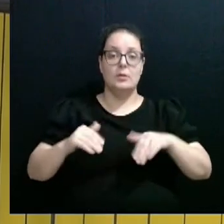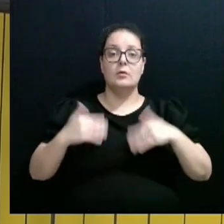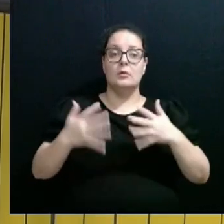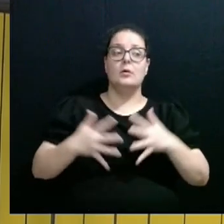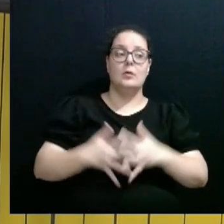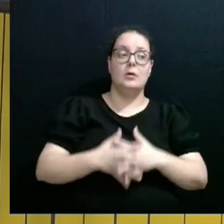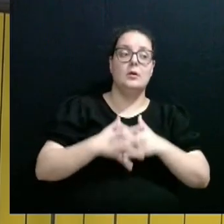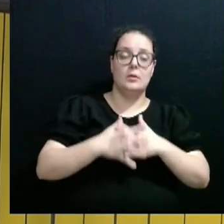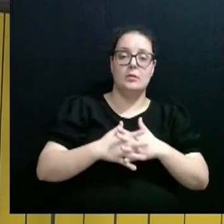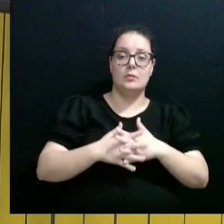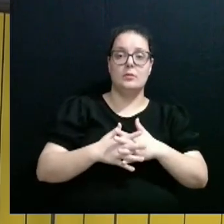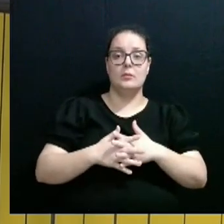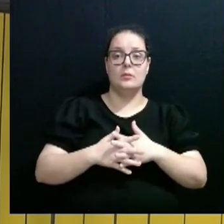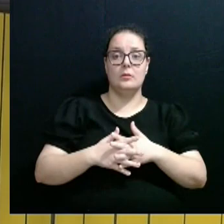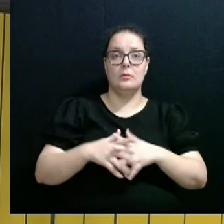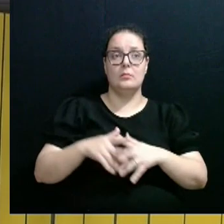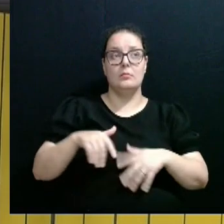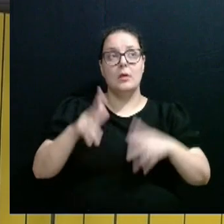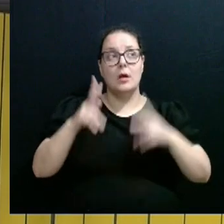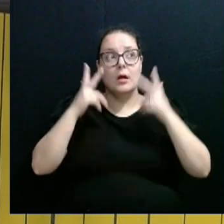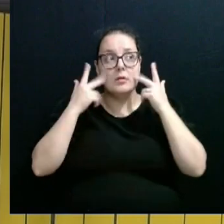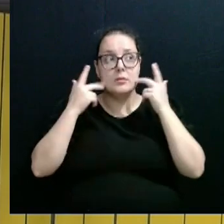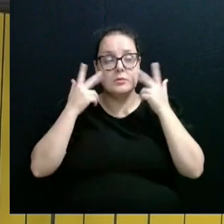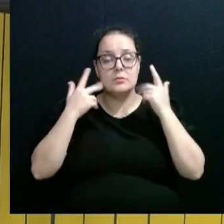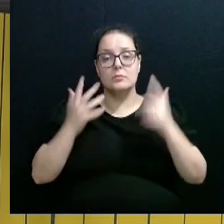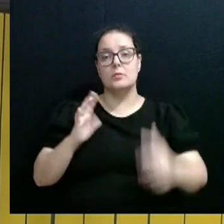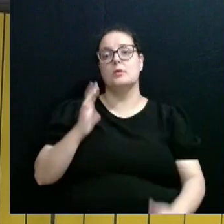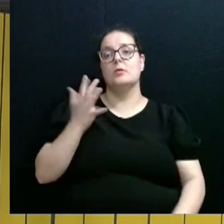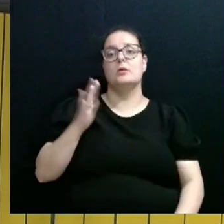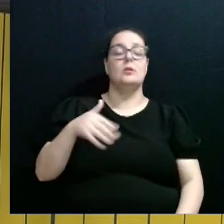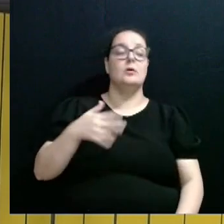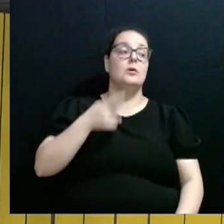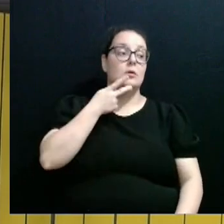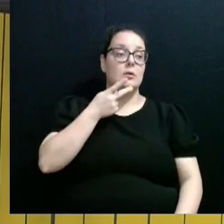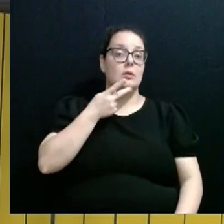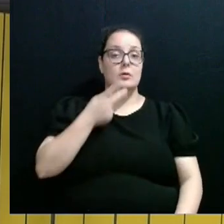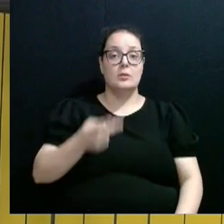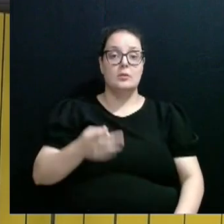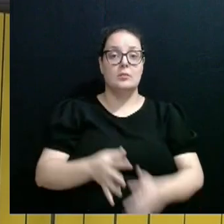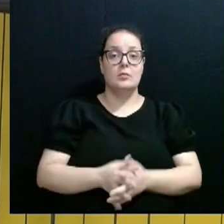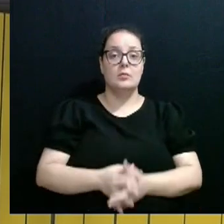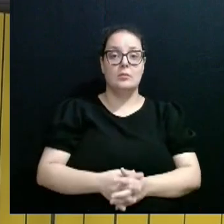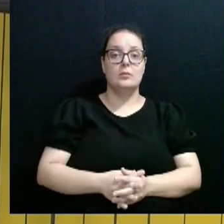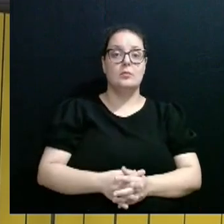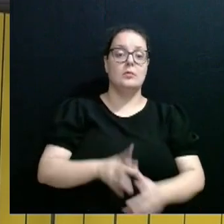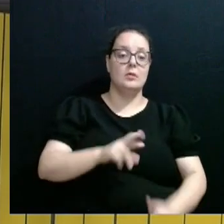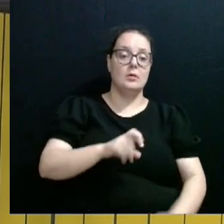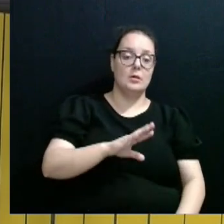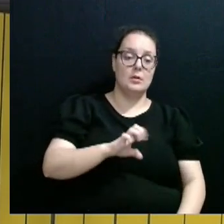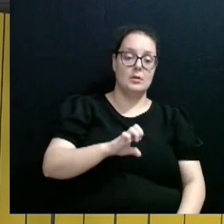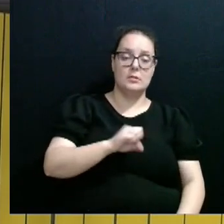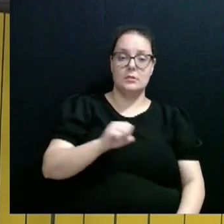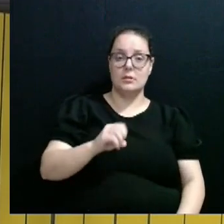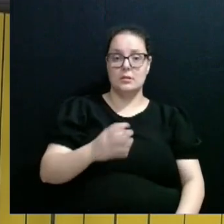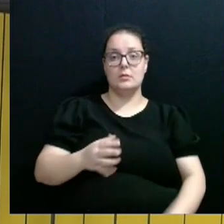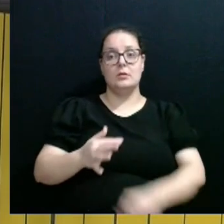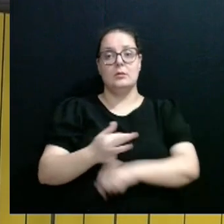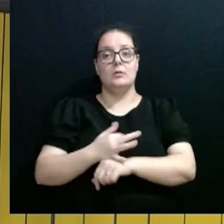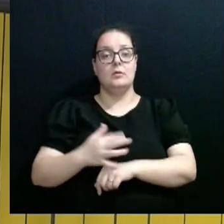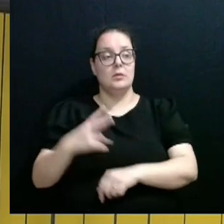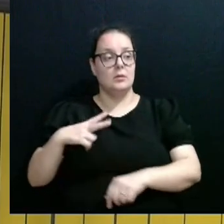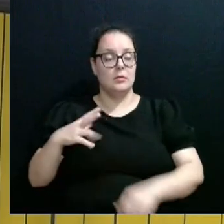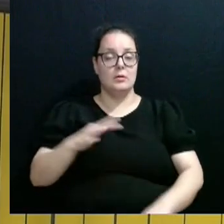mais corriqueira quando a gente fala de recesso, férias individuais e